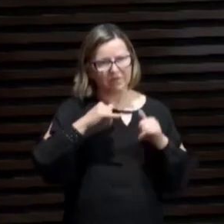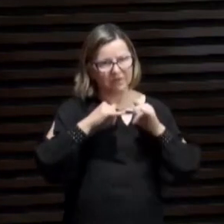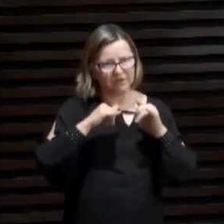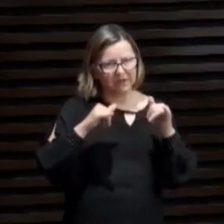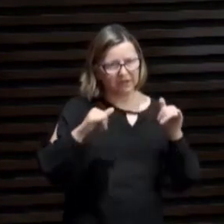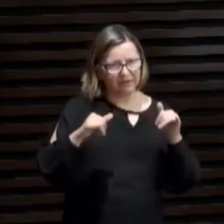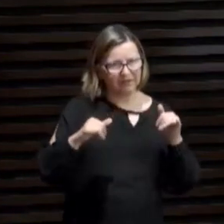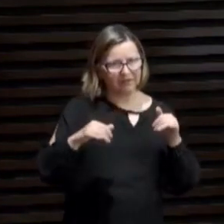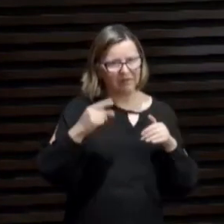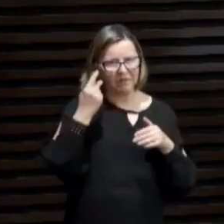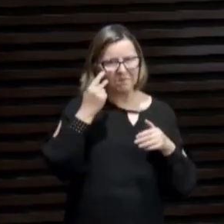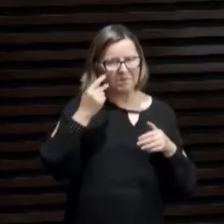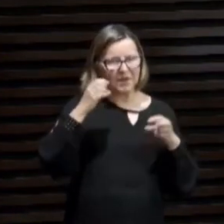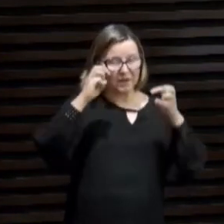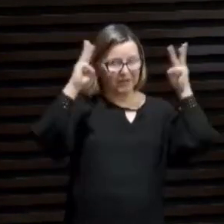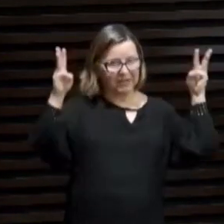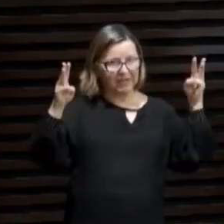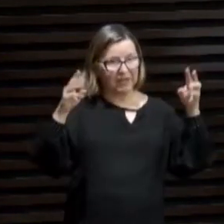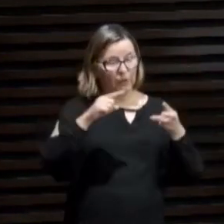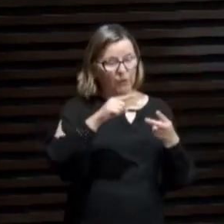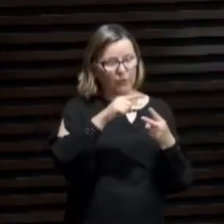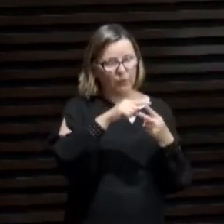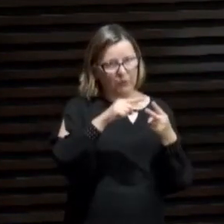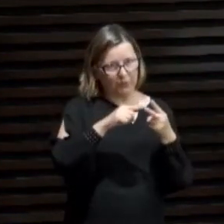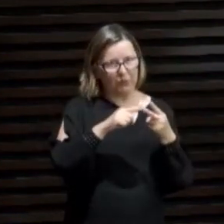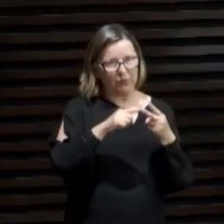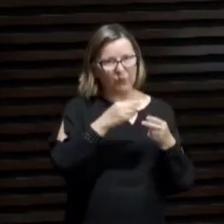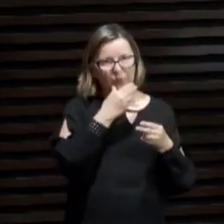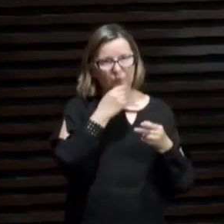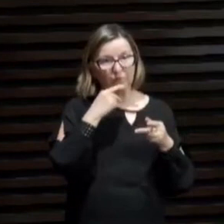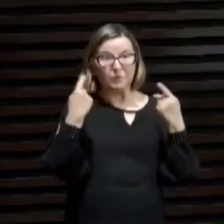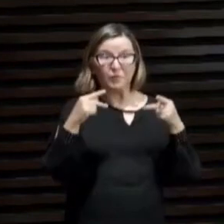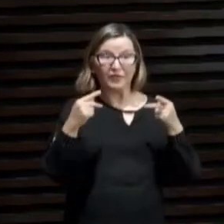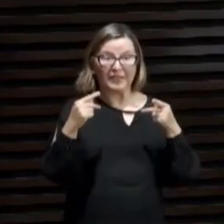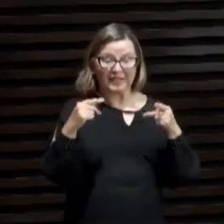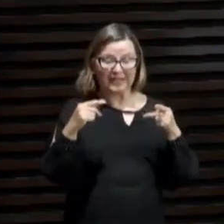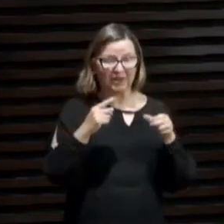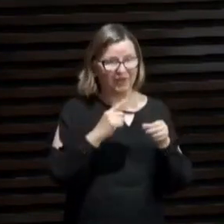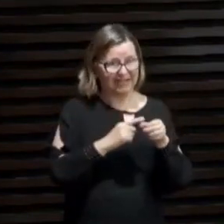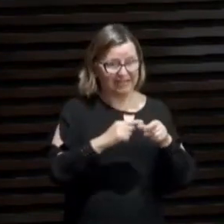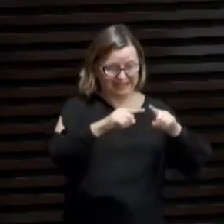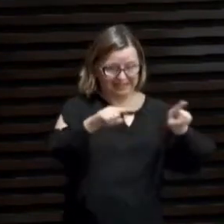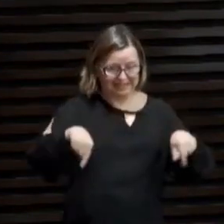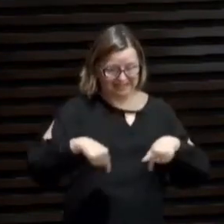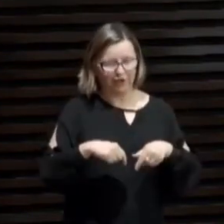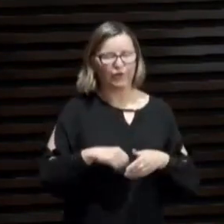disse, Eudade e Medade profetizaram no arraial. Isso aqui foi algo